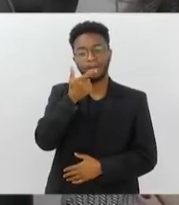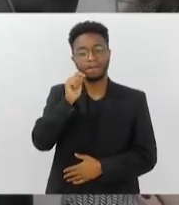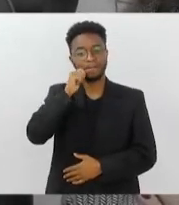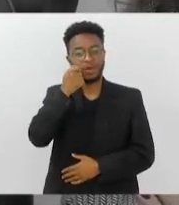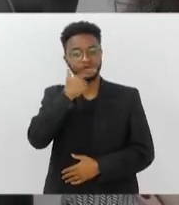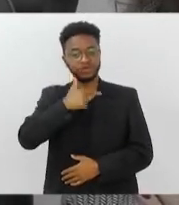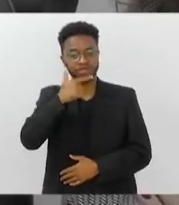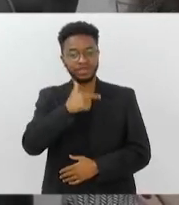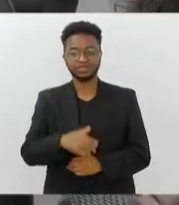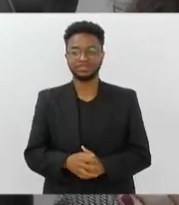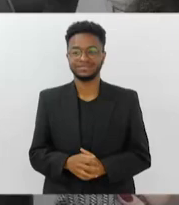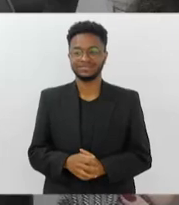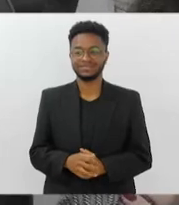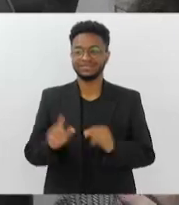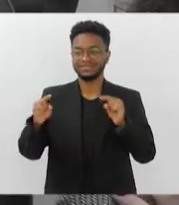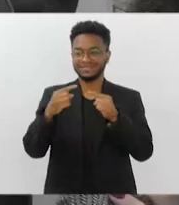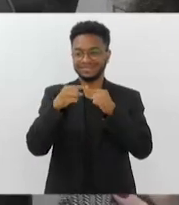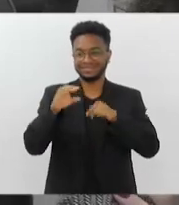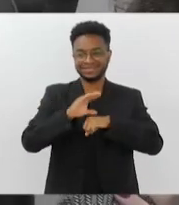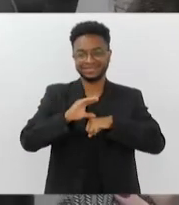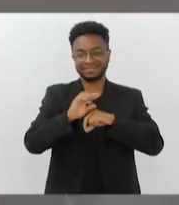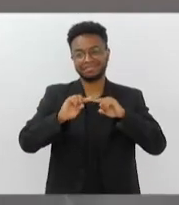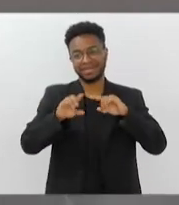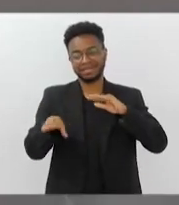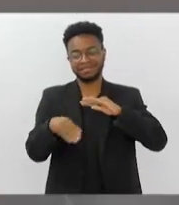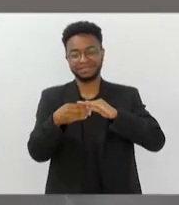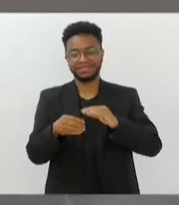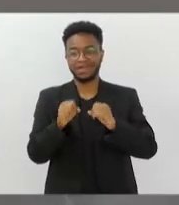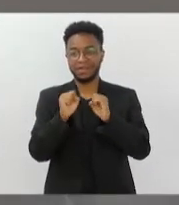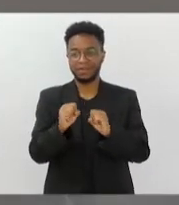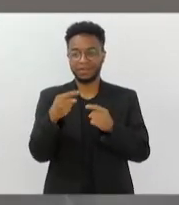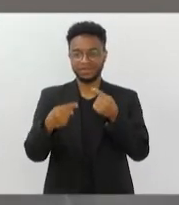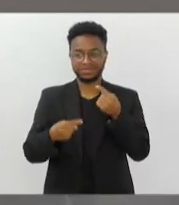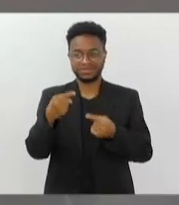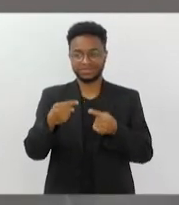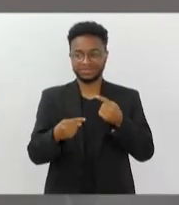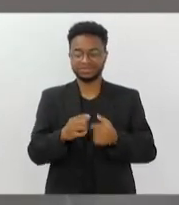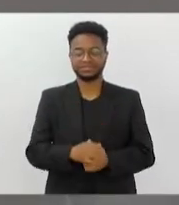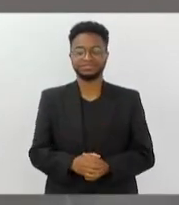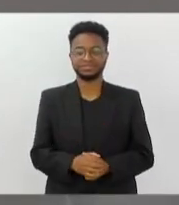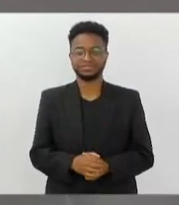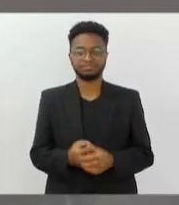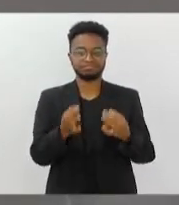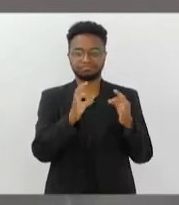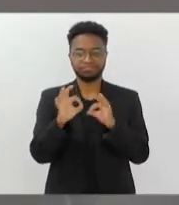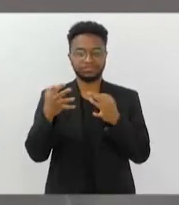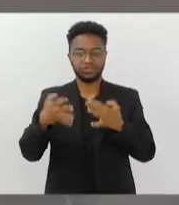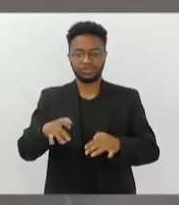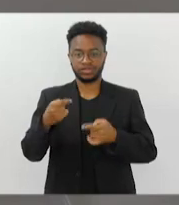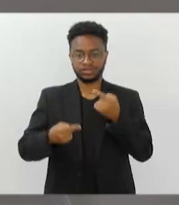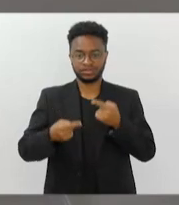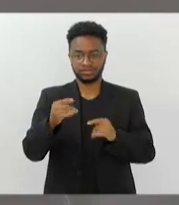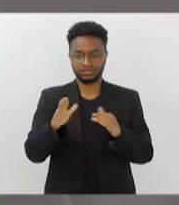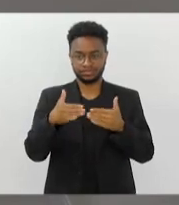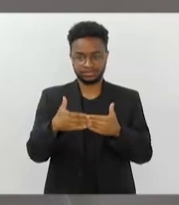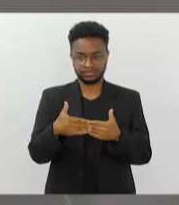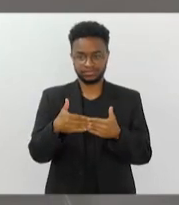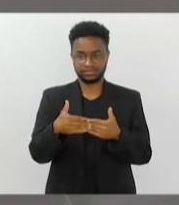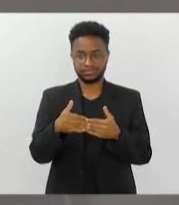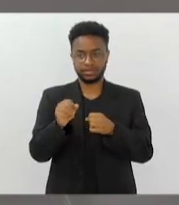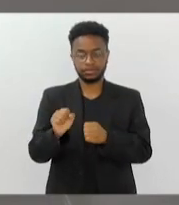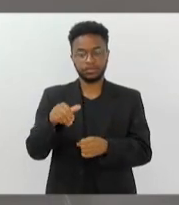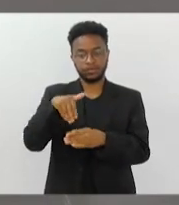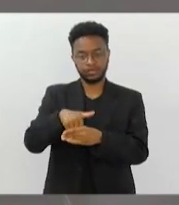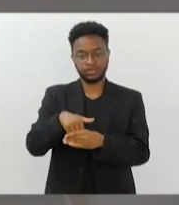queijo. Constitucionalidade com emendas, presidente. Em discussão. Não havendo que queira discutir, encerrada a discussão.